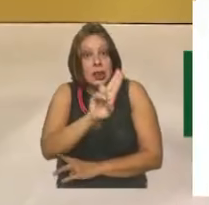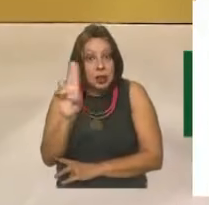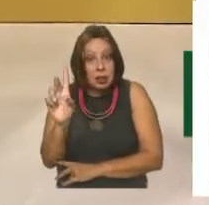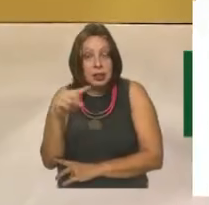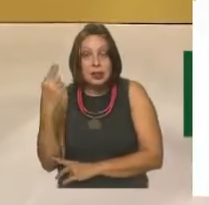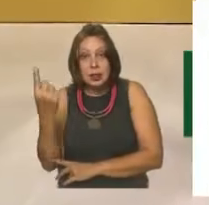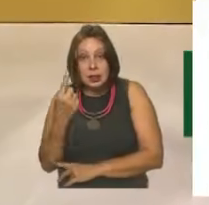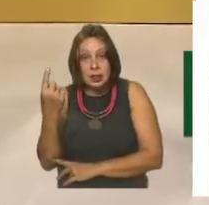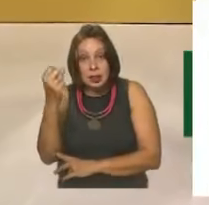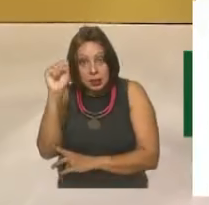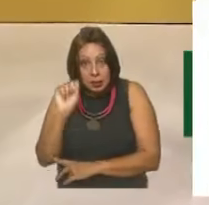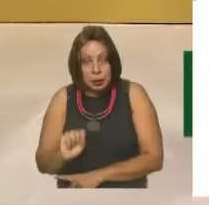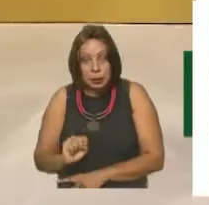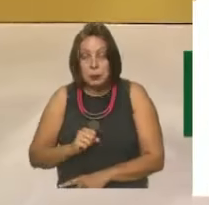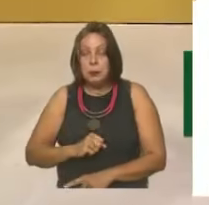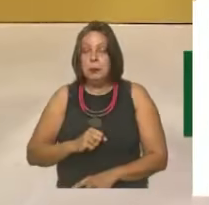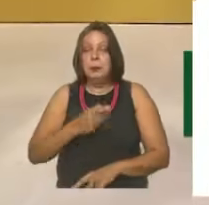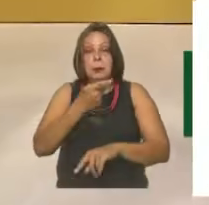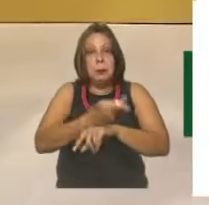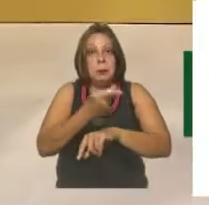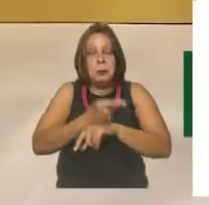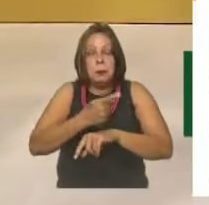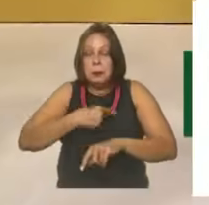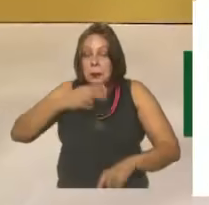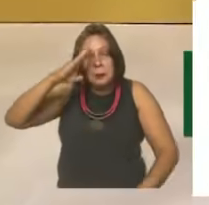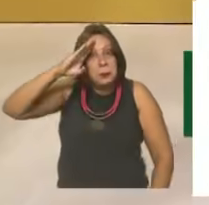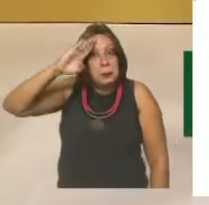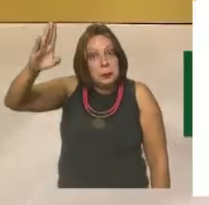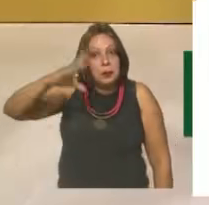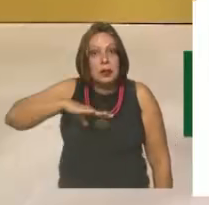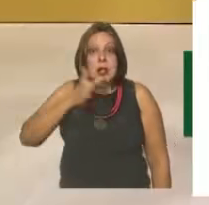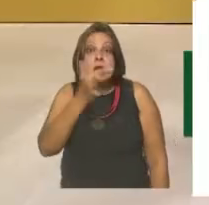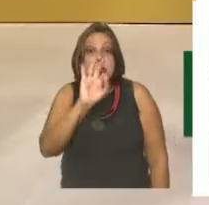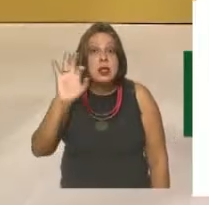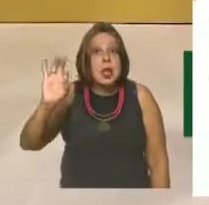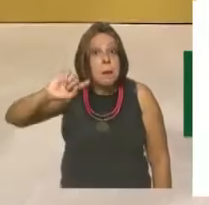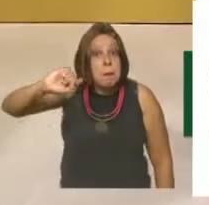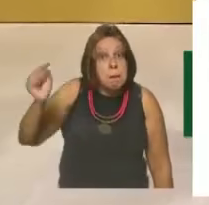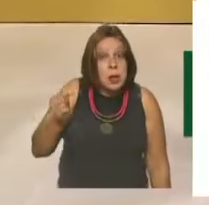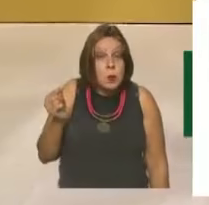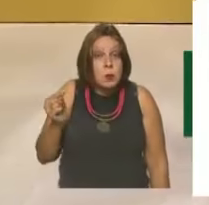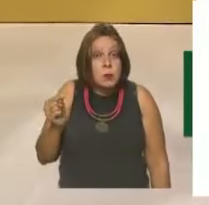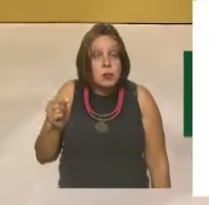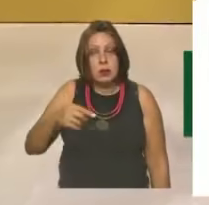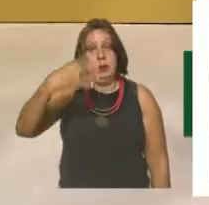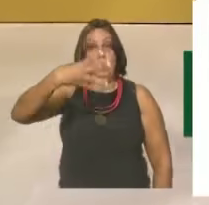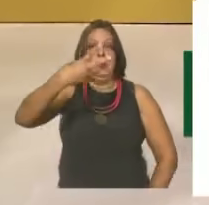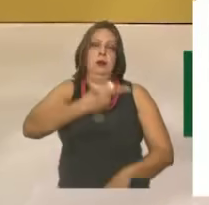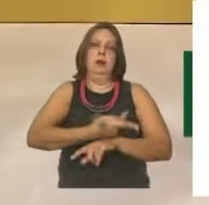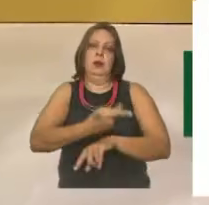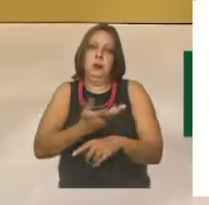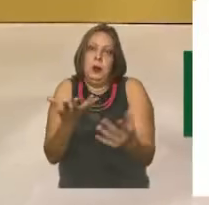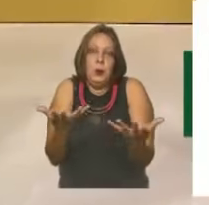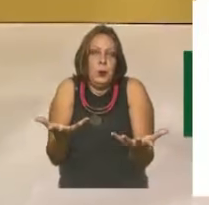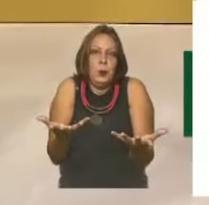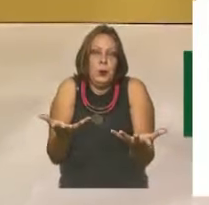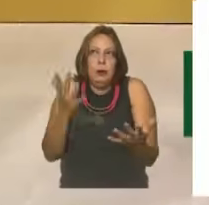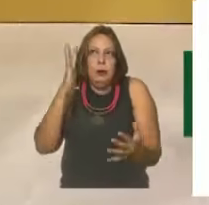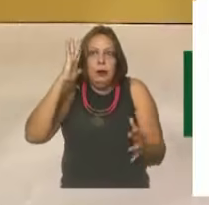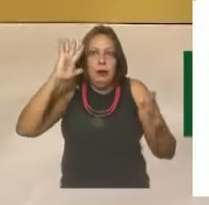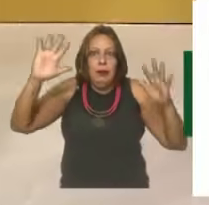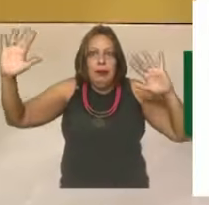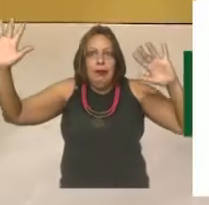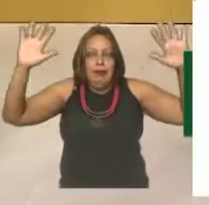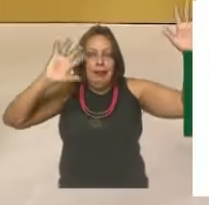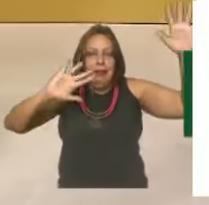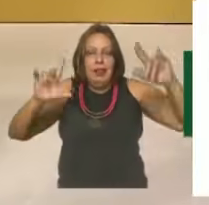Fora os prêmios principais que também vieram caprichados. 100 mil reais no quarto prêmio. No quarto prêmio, 100 mil reais. Imagina só.